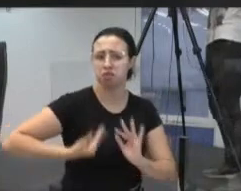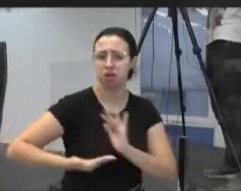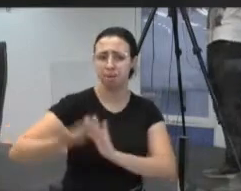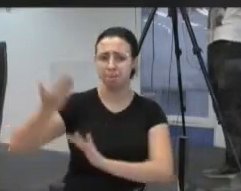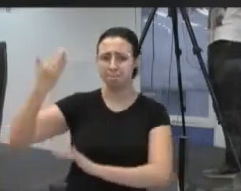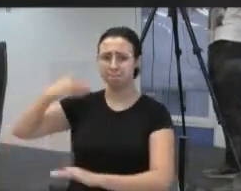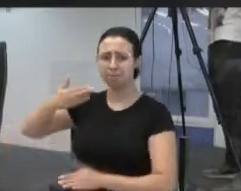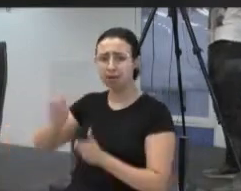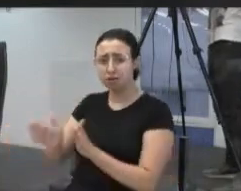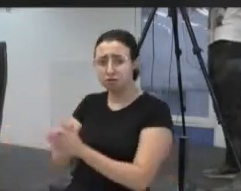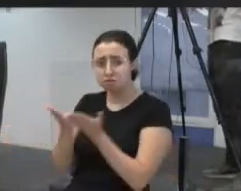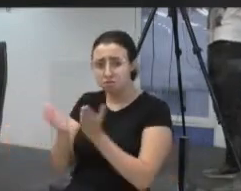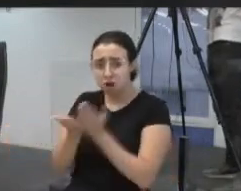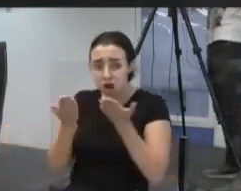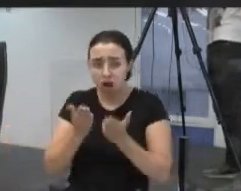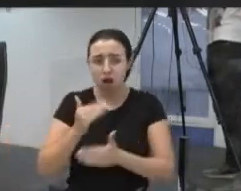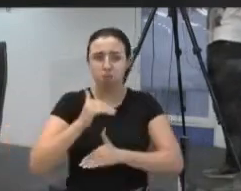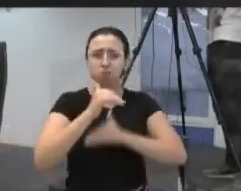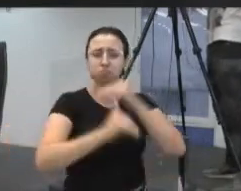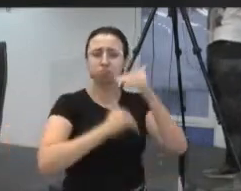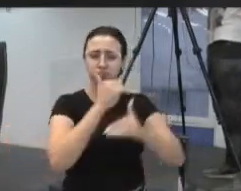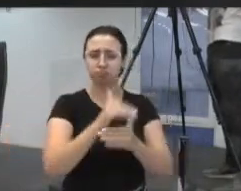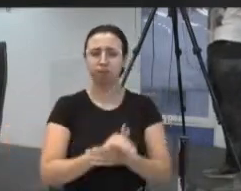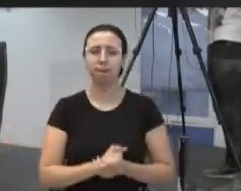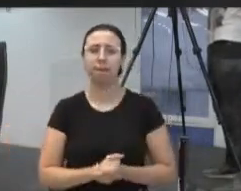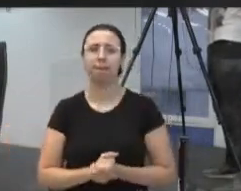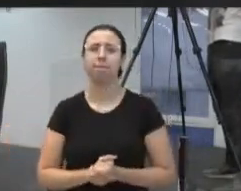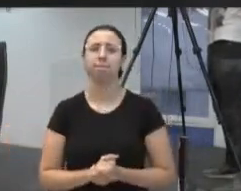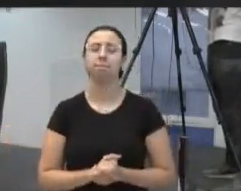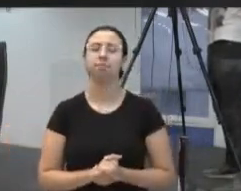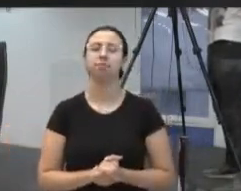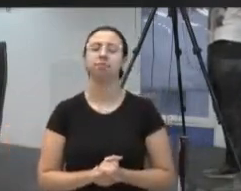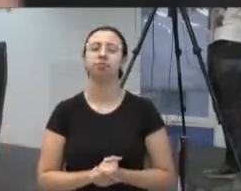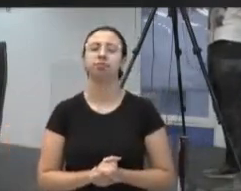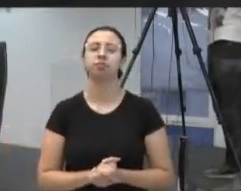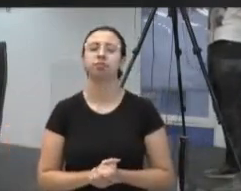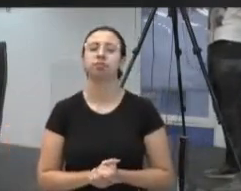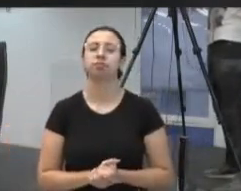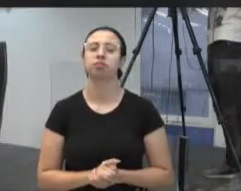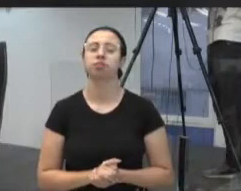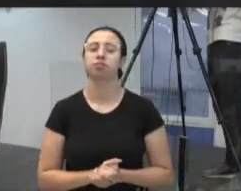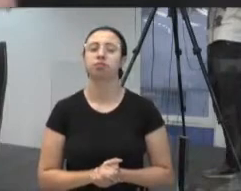vai fazer agora 7 anos, hein? Bem recente. E aí,